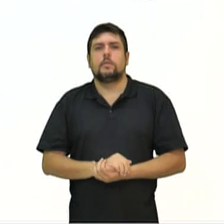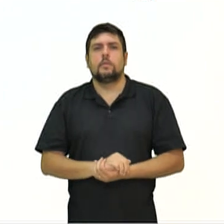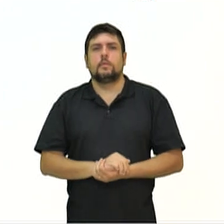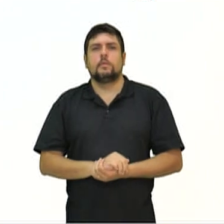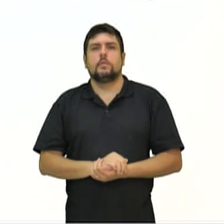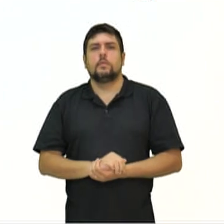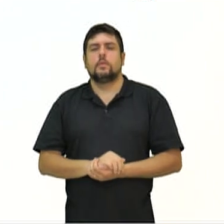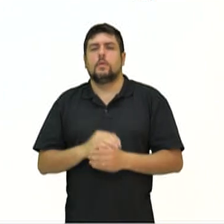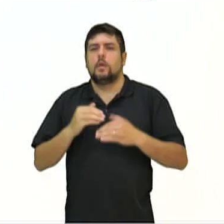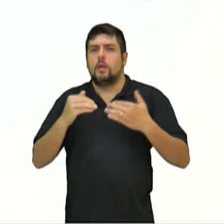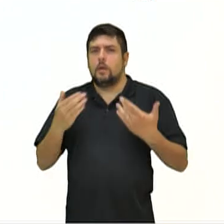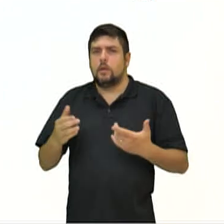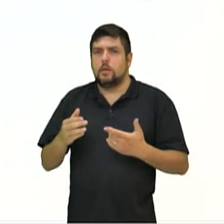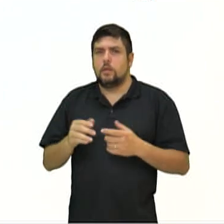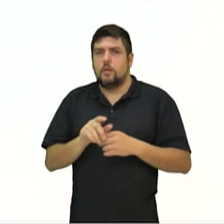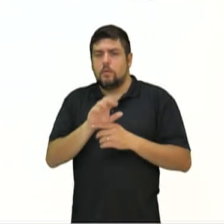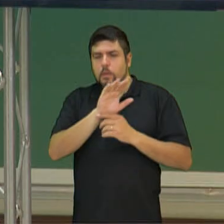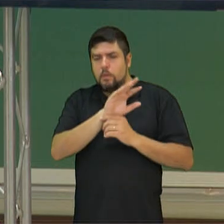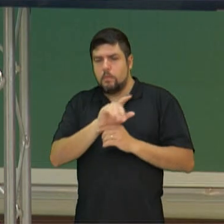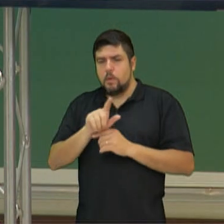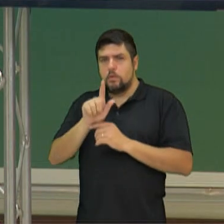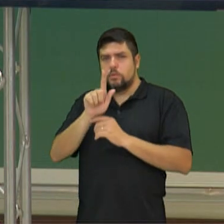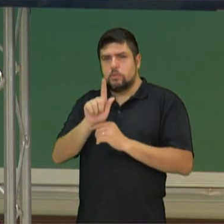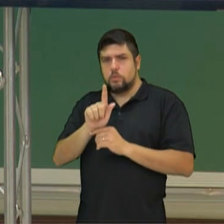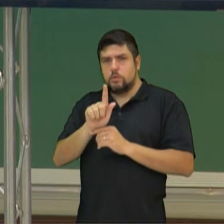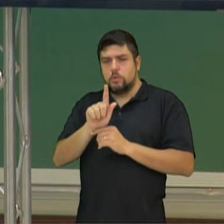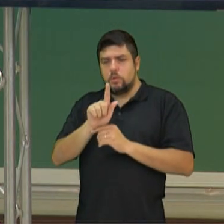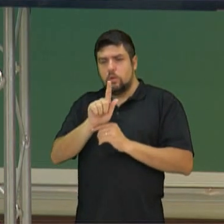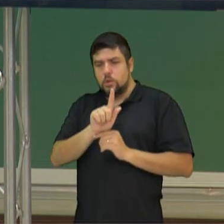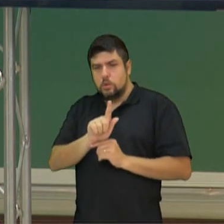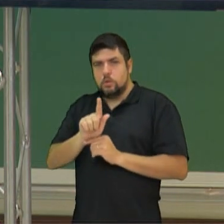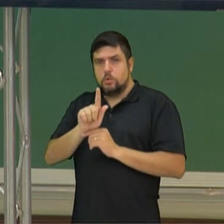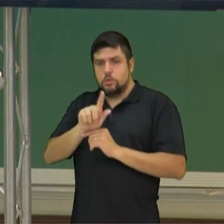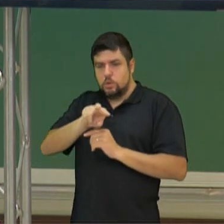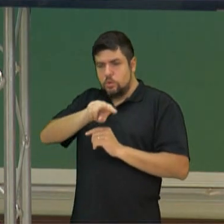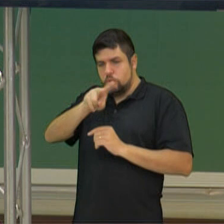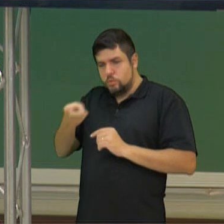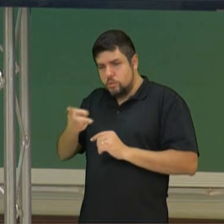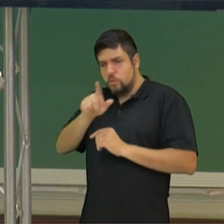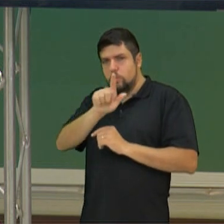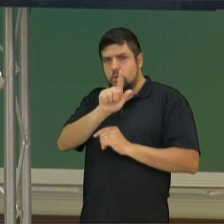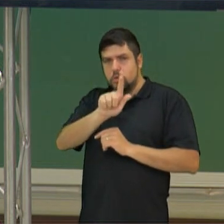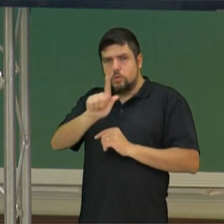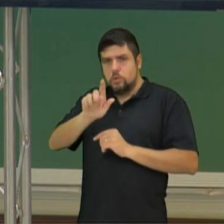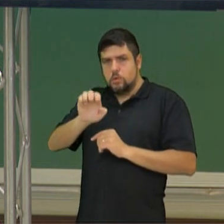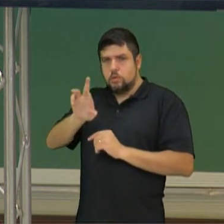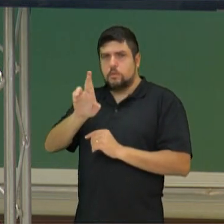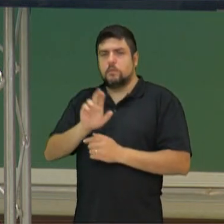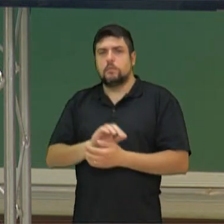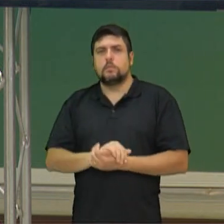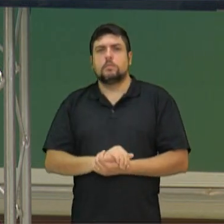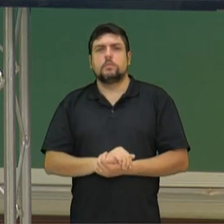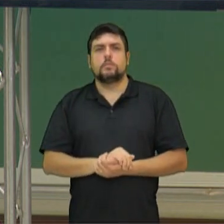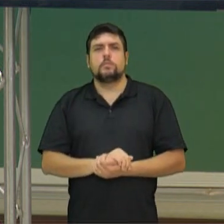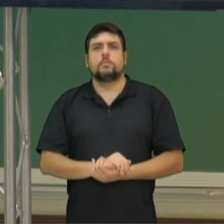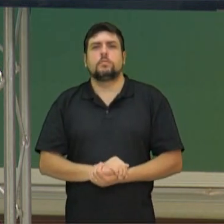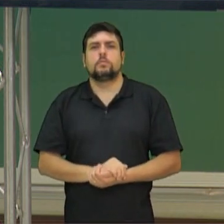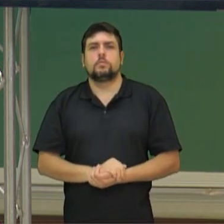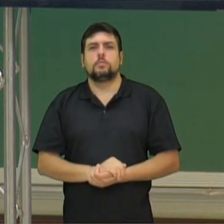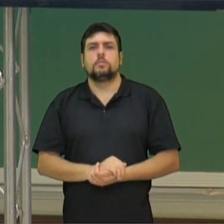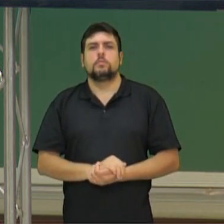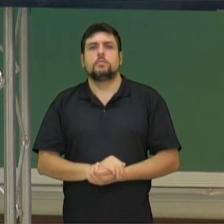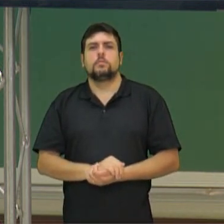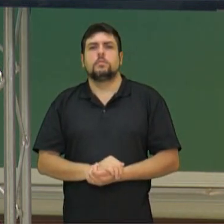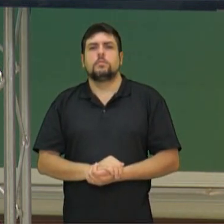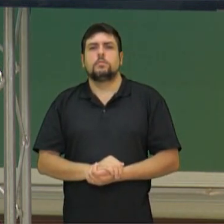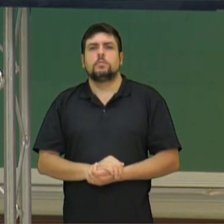consoante, você dobra a última consoante. No caso aqui, a letra G. Boys are more or less popular